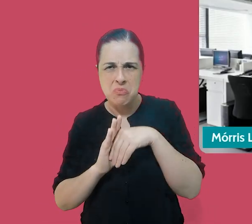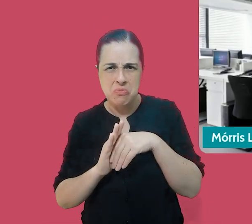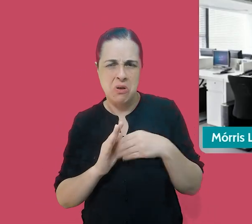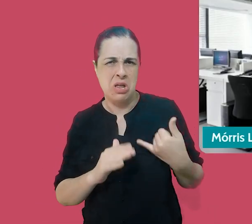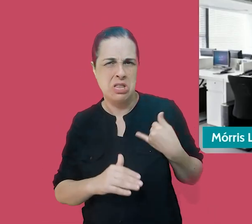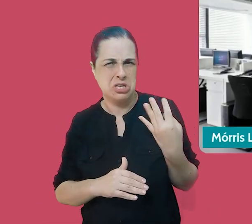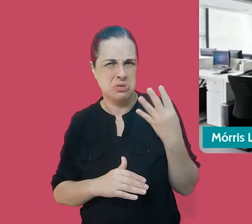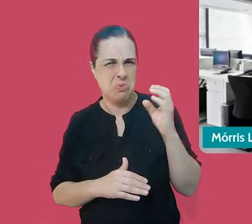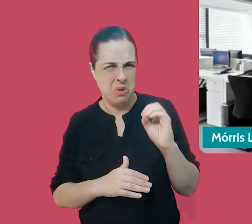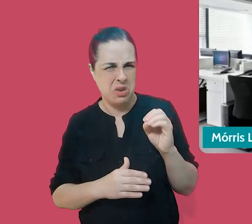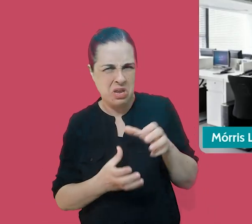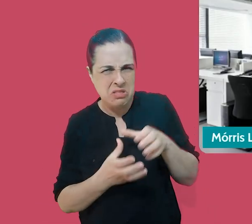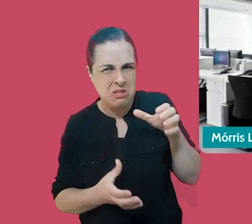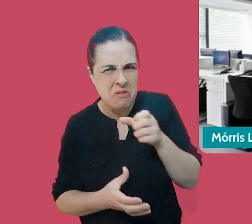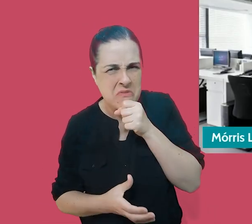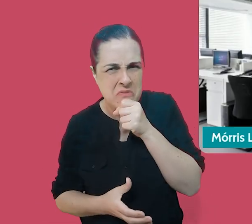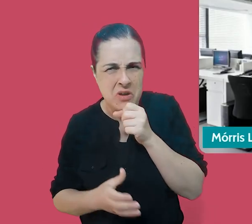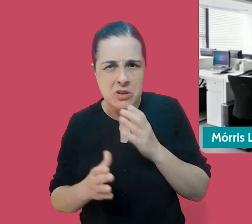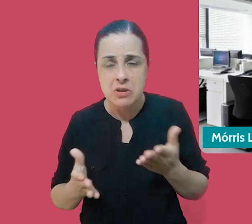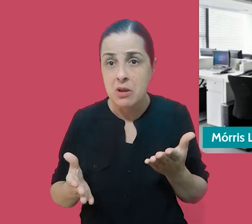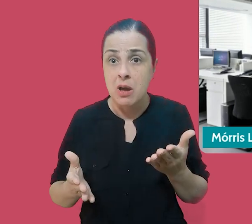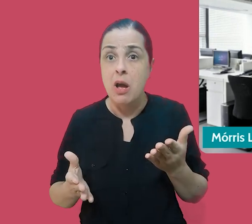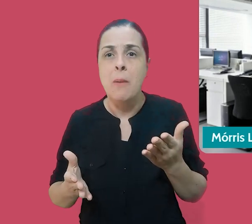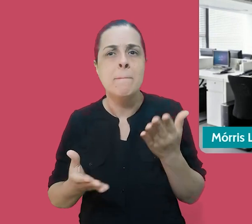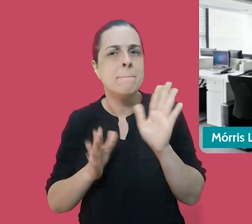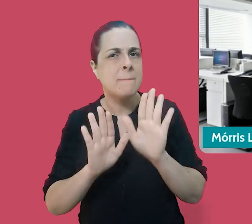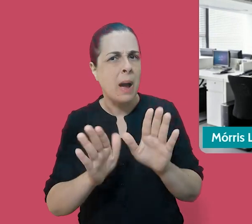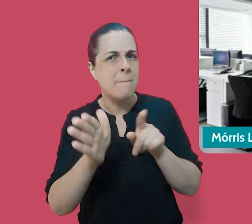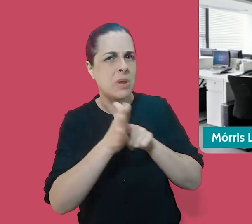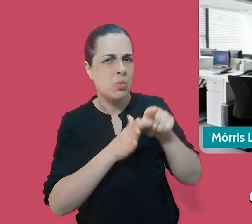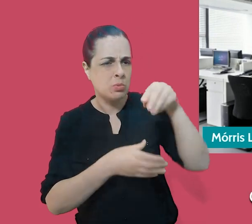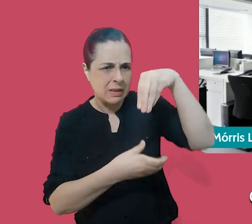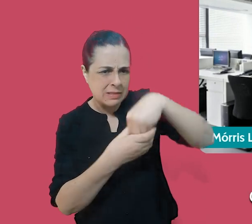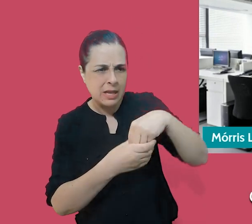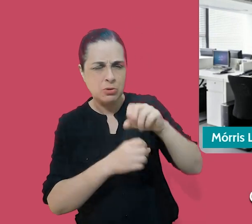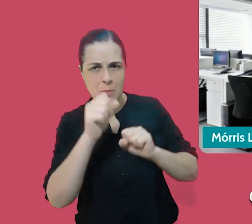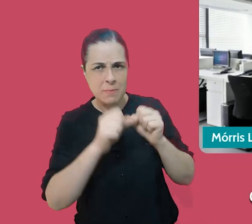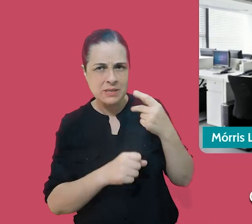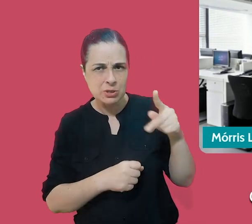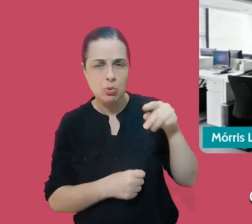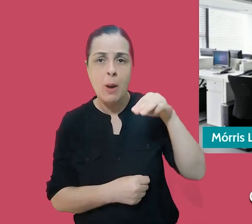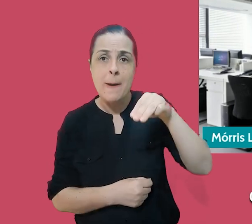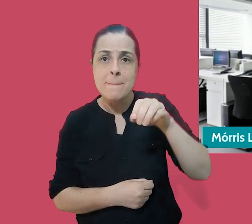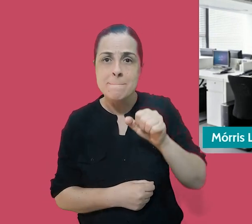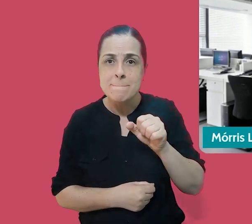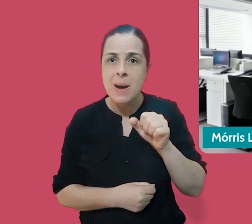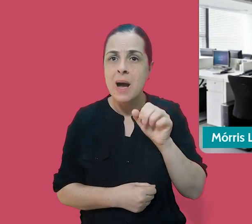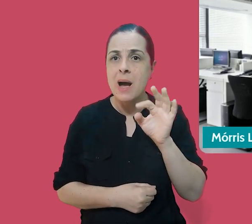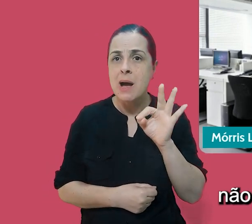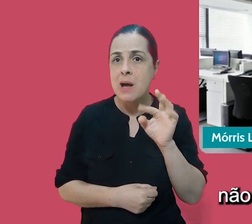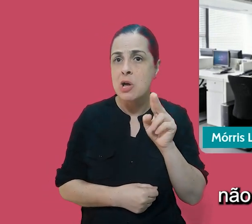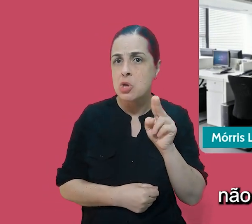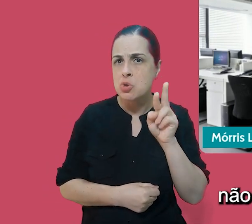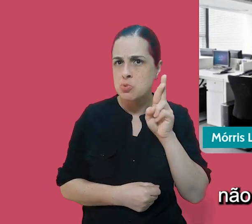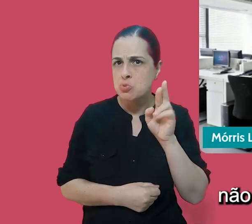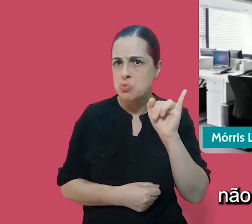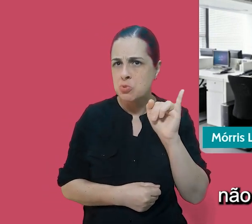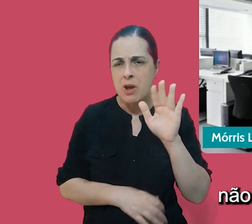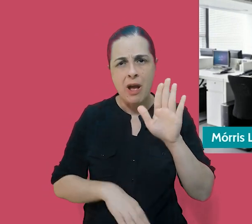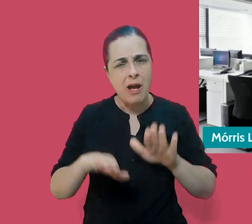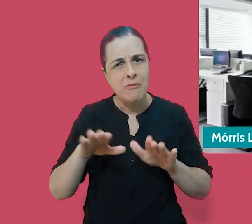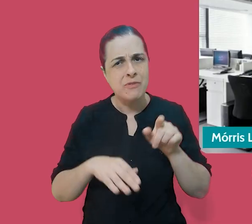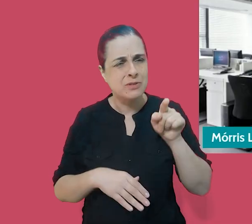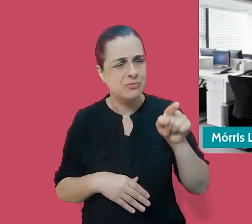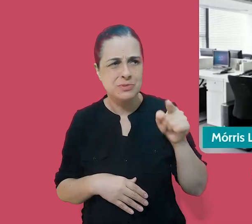isso dentro, por exemplo, da Mature? Porque eu imagino que devam ter questões que muitas vezes, né, não se aplicam para